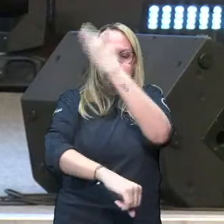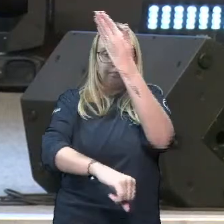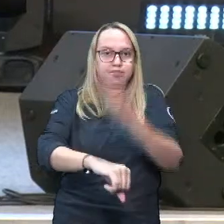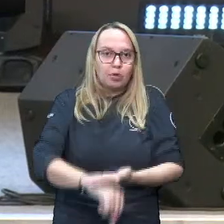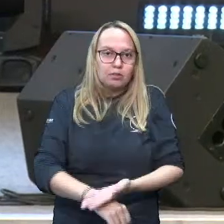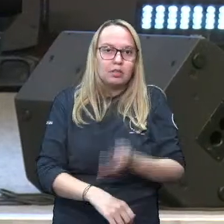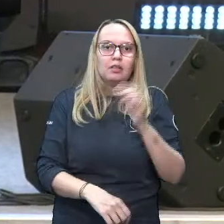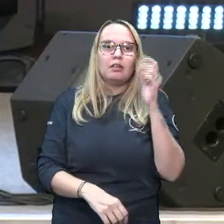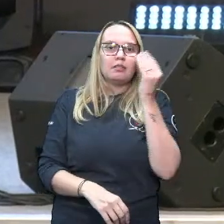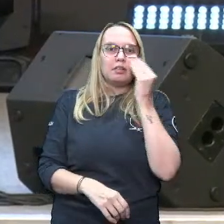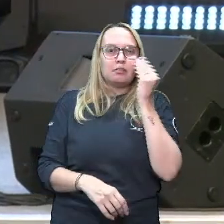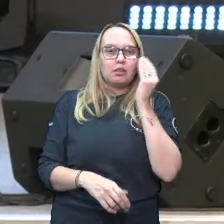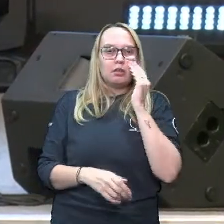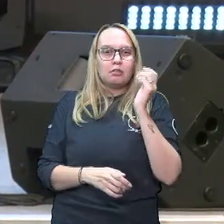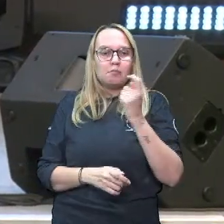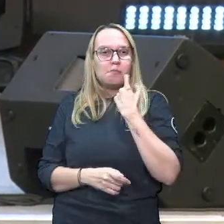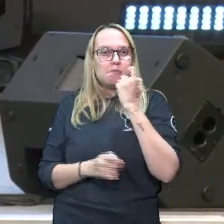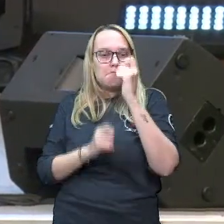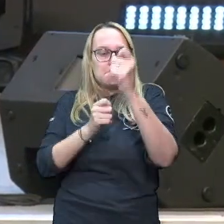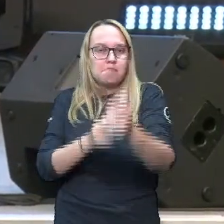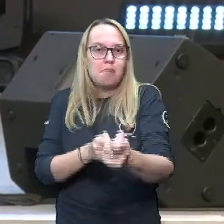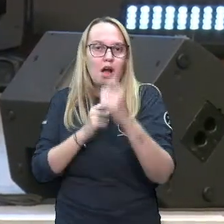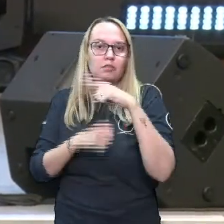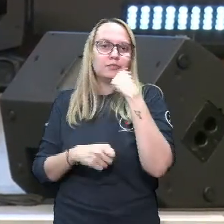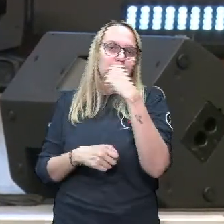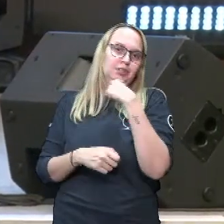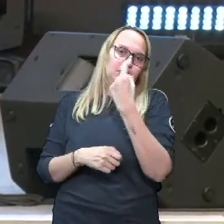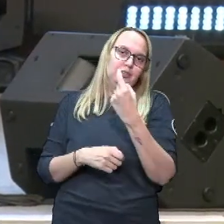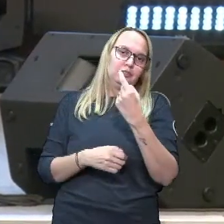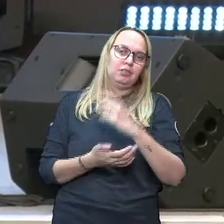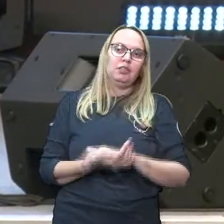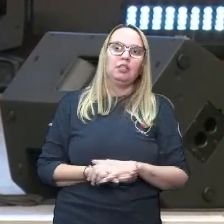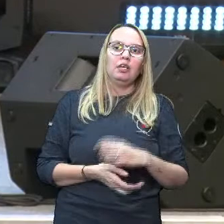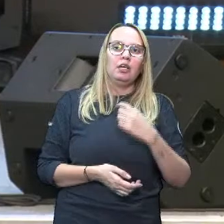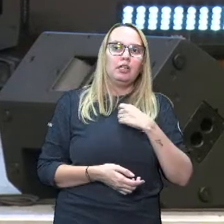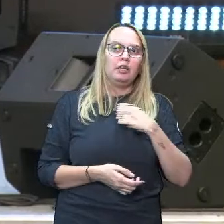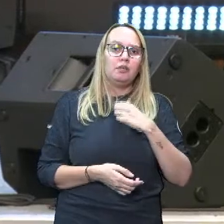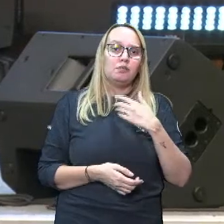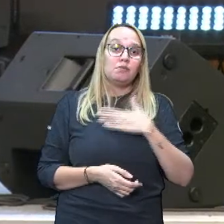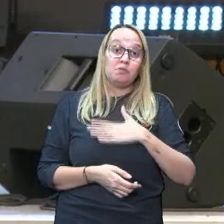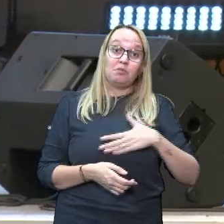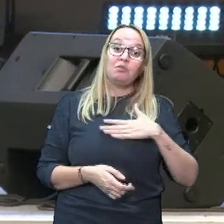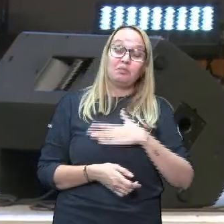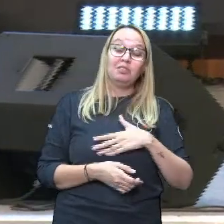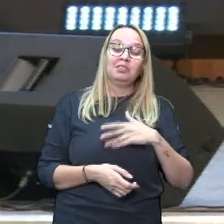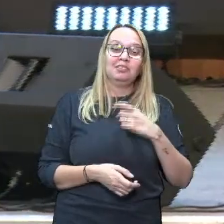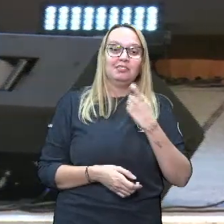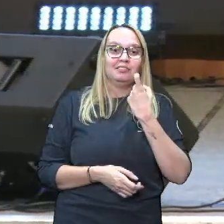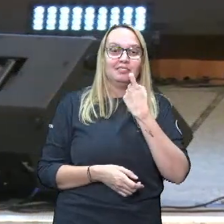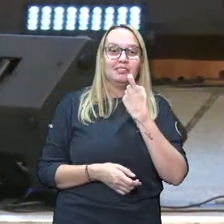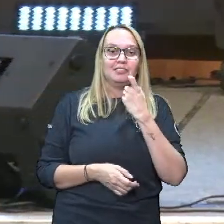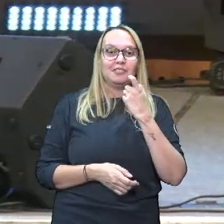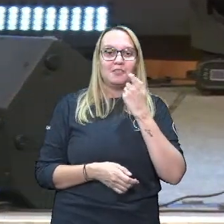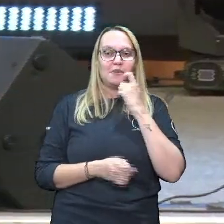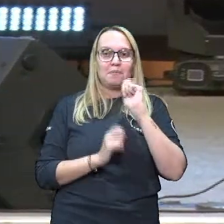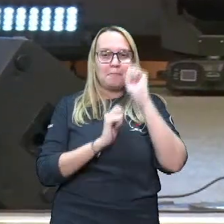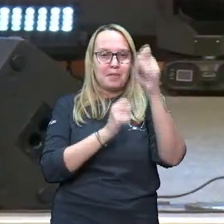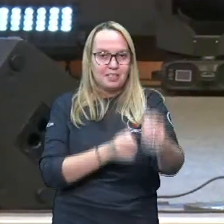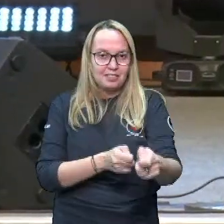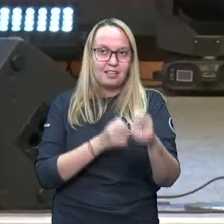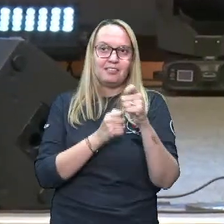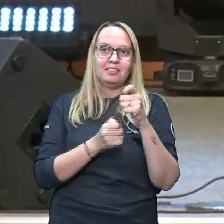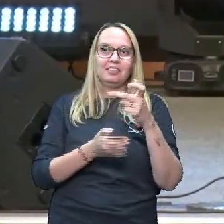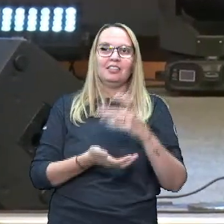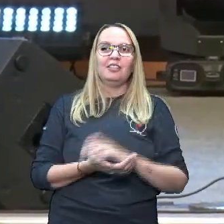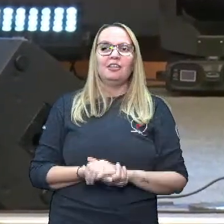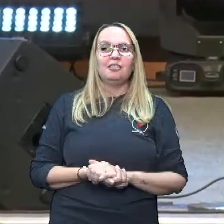mim, que sou pescador amador, tem algum pescador amador aqui ou só eu? Pastor, o que é pescador amador? É o cara da linha, irmão. Amarra um pedaço de